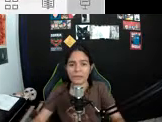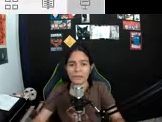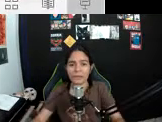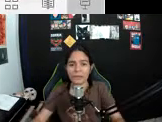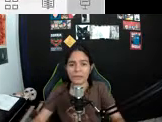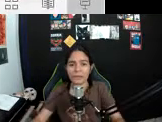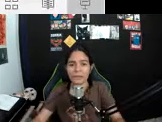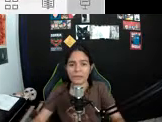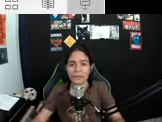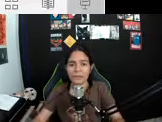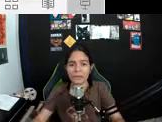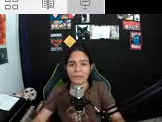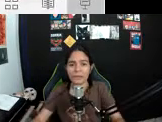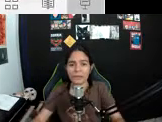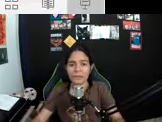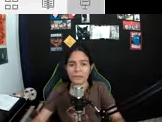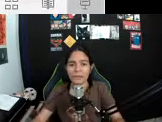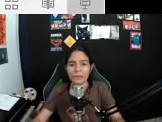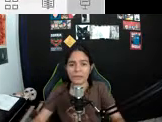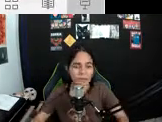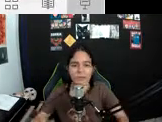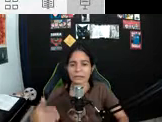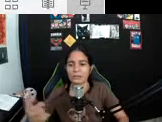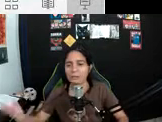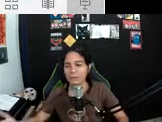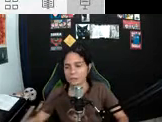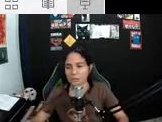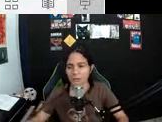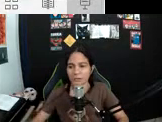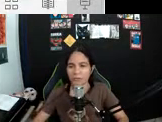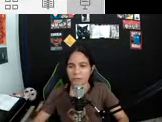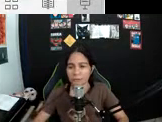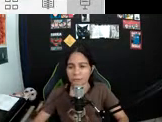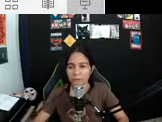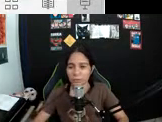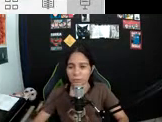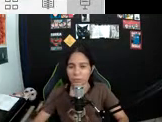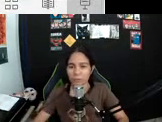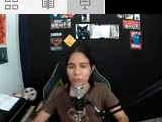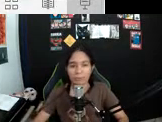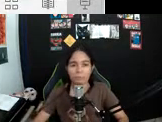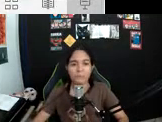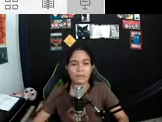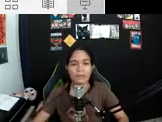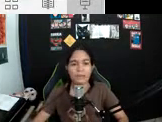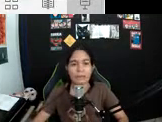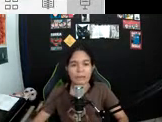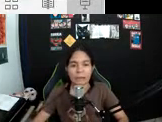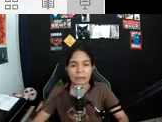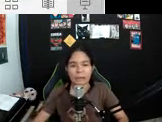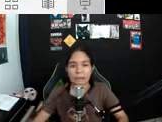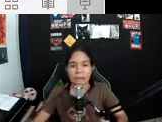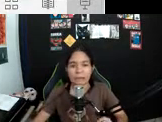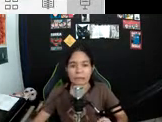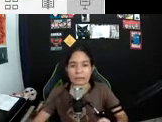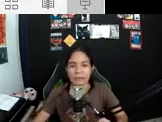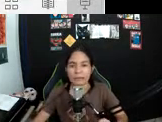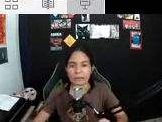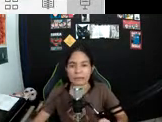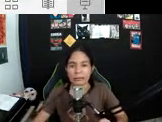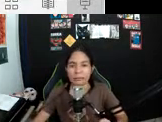ela qual for a idade, qual for a religião, orientação sexual e coisas do tipo.